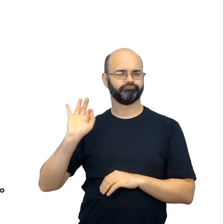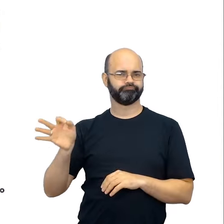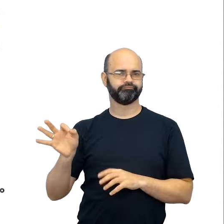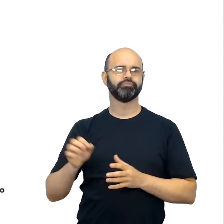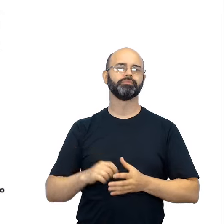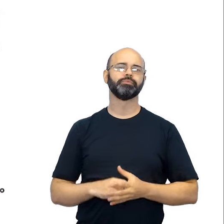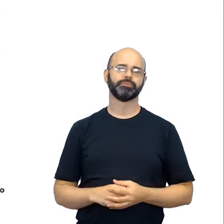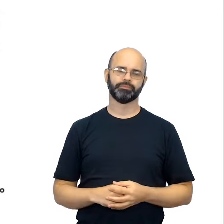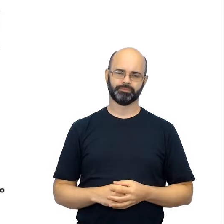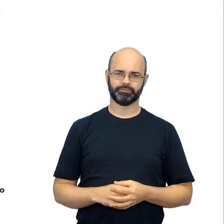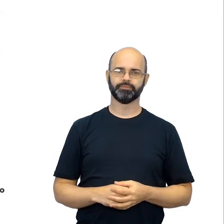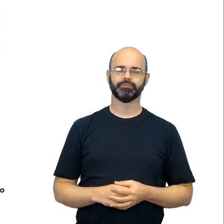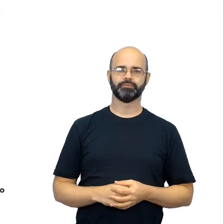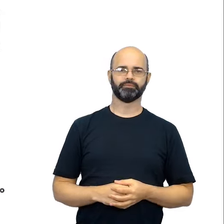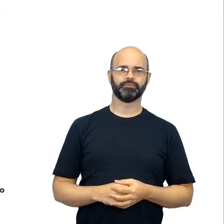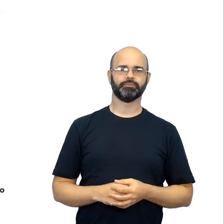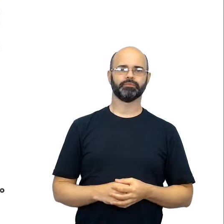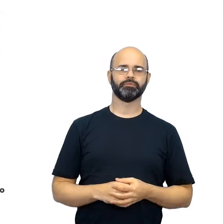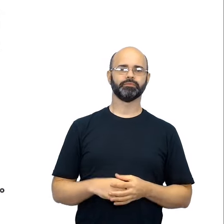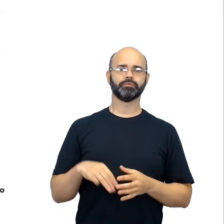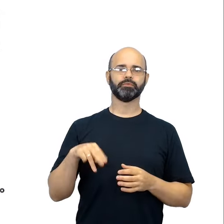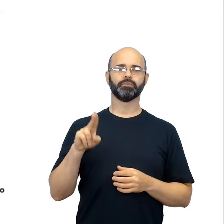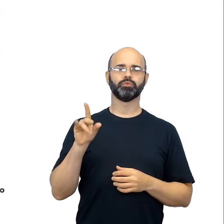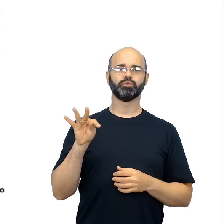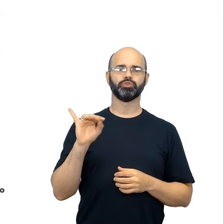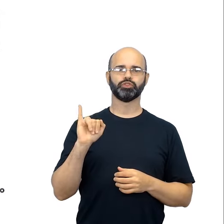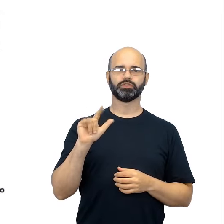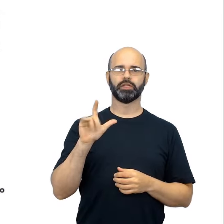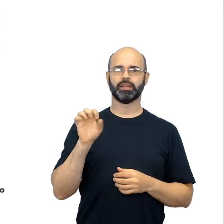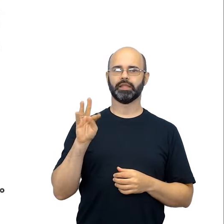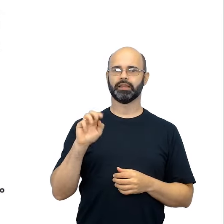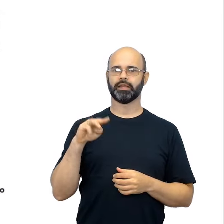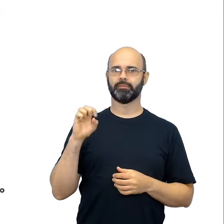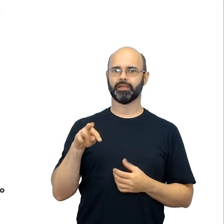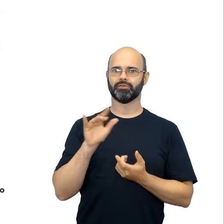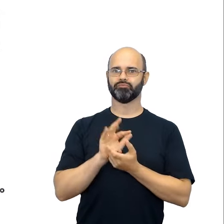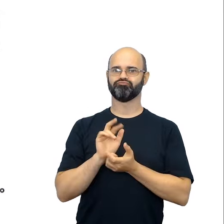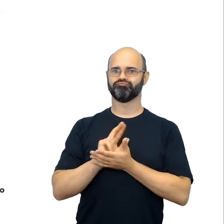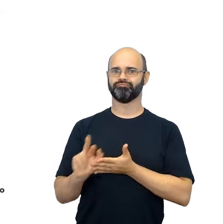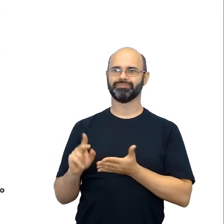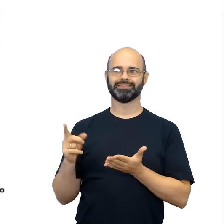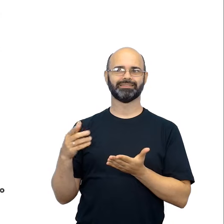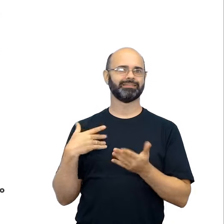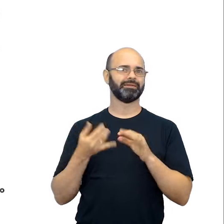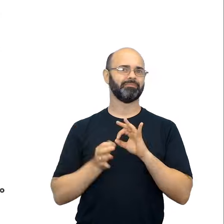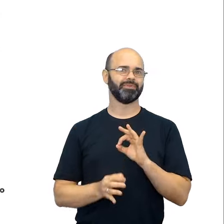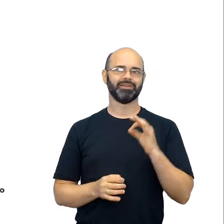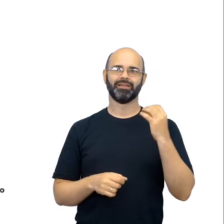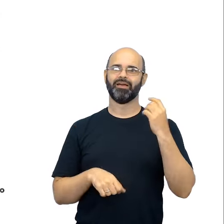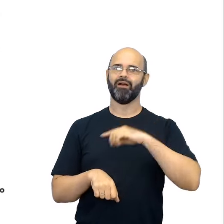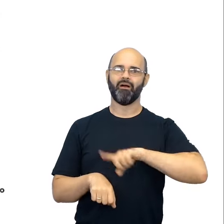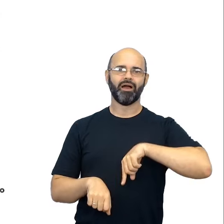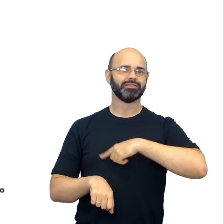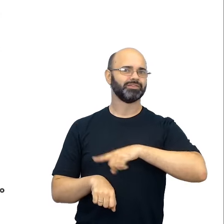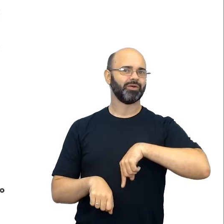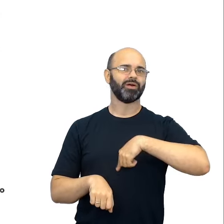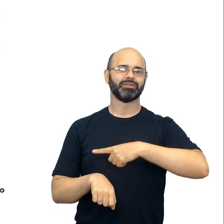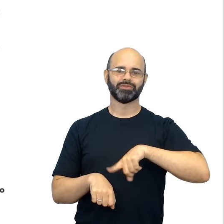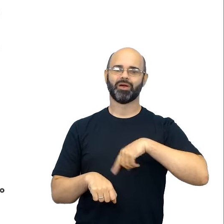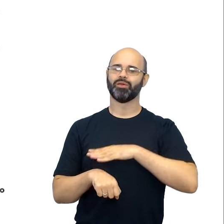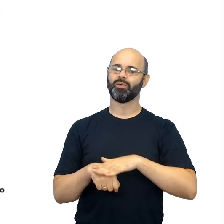de multiletramento aqui nos permitiria horas e horas de conversa e de discussão, não é?